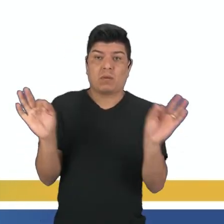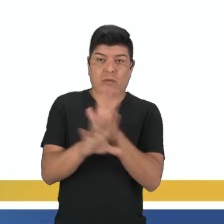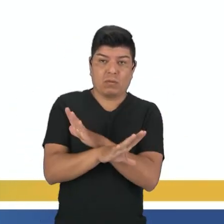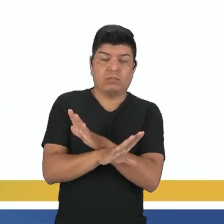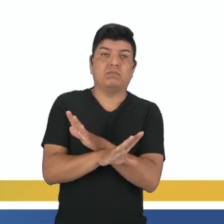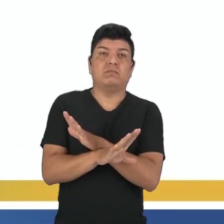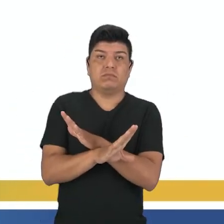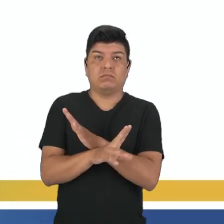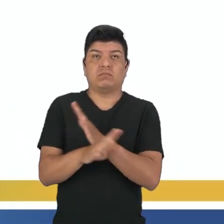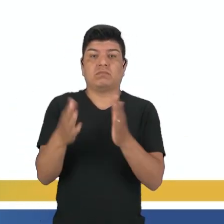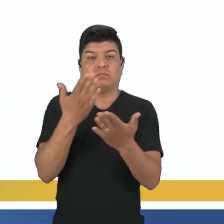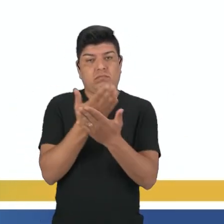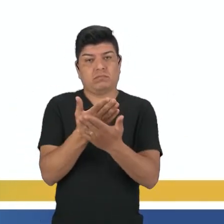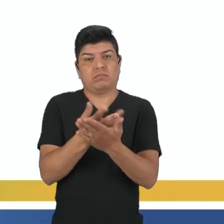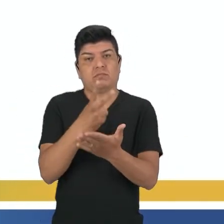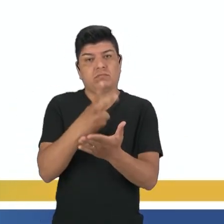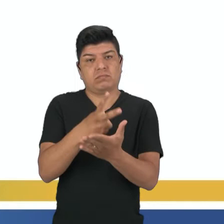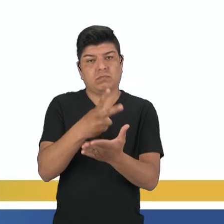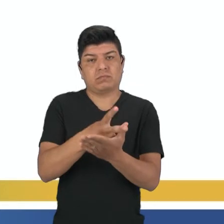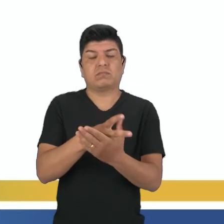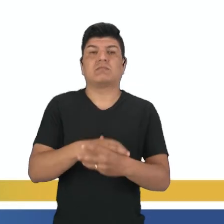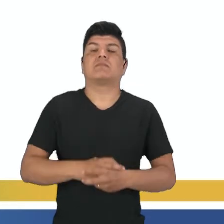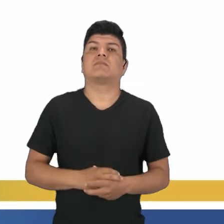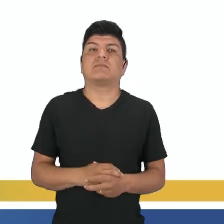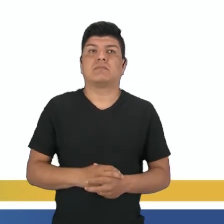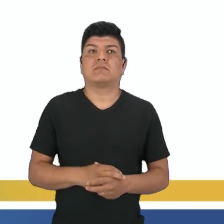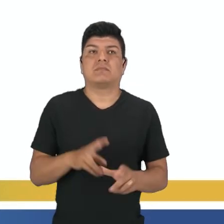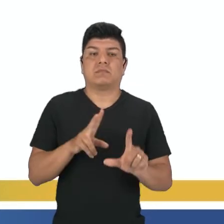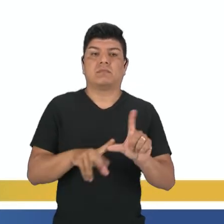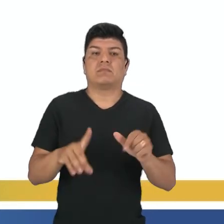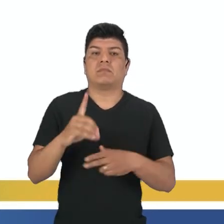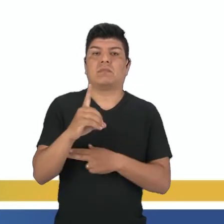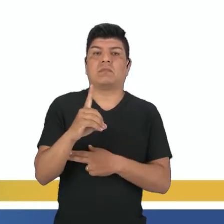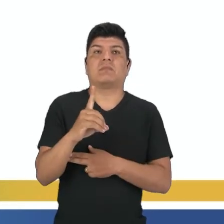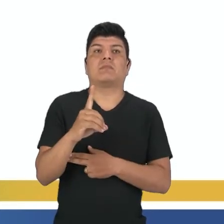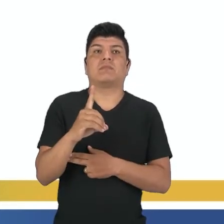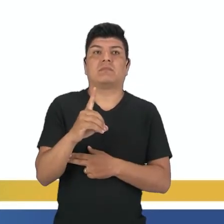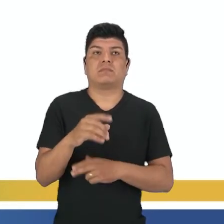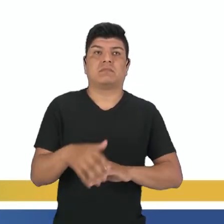preparados, eles estudam sempre. Letra